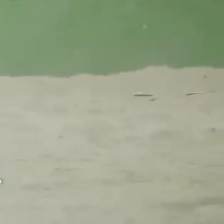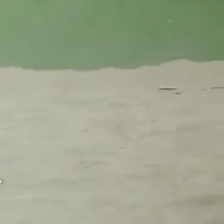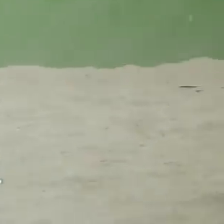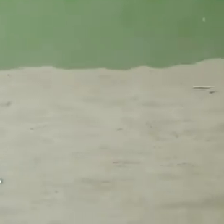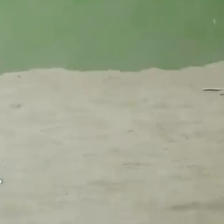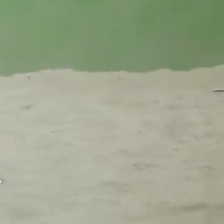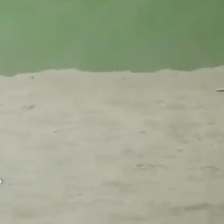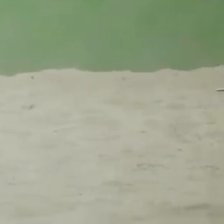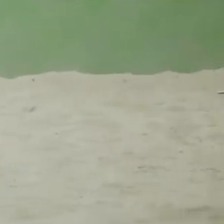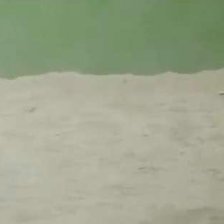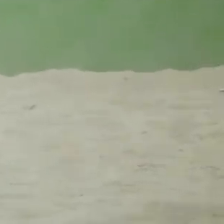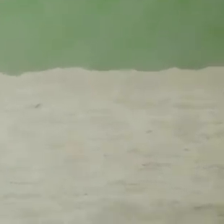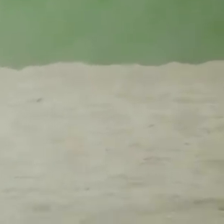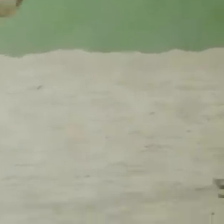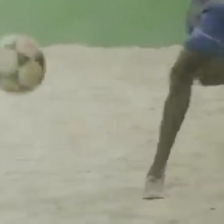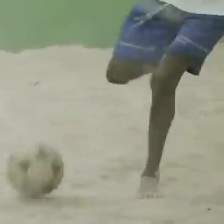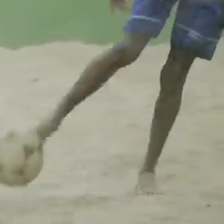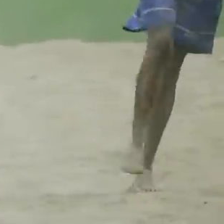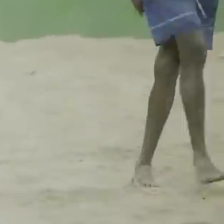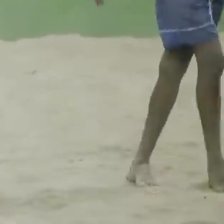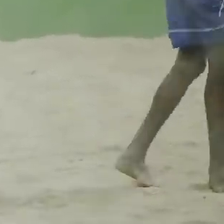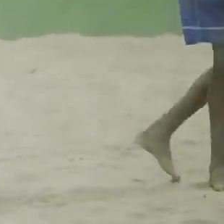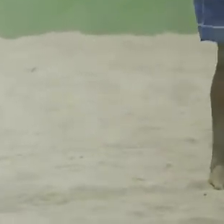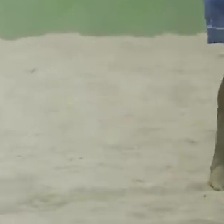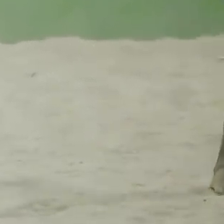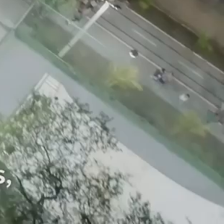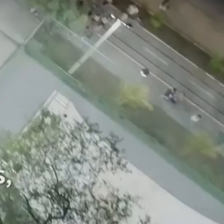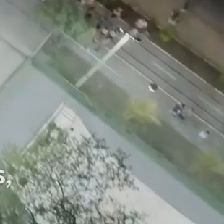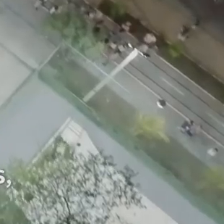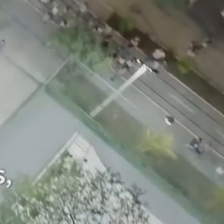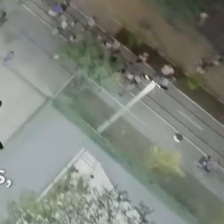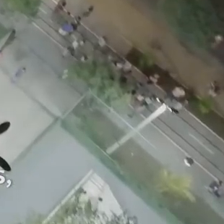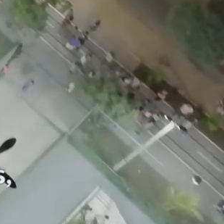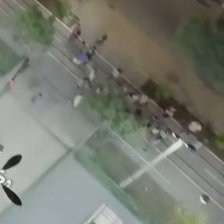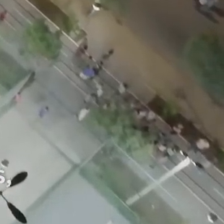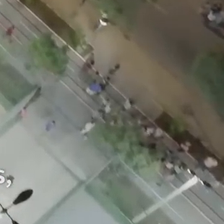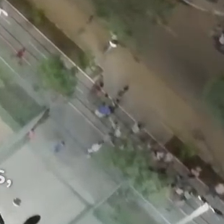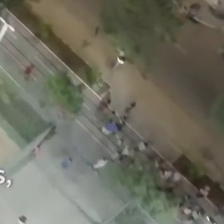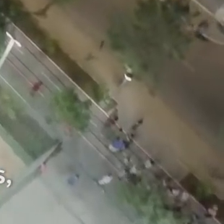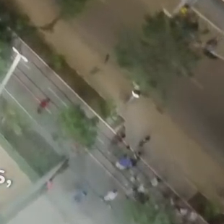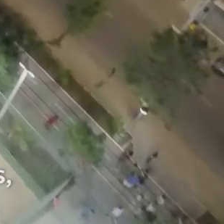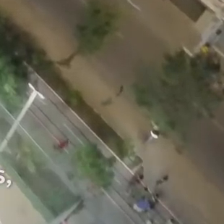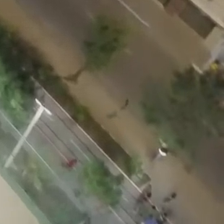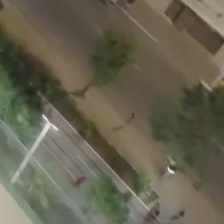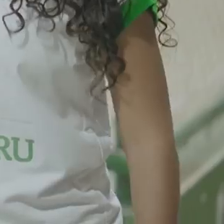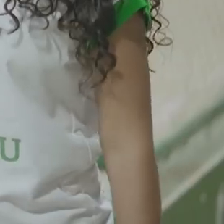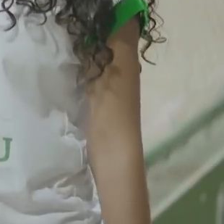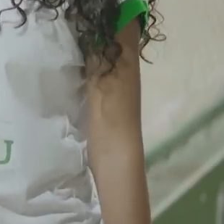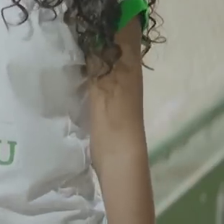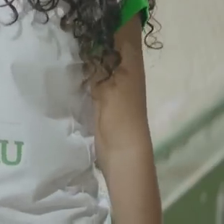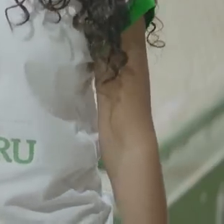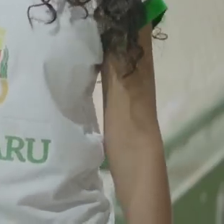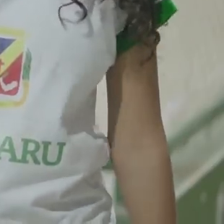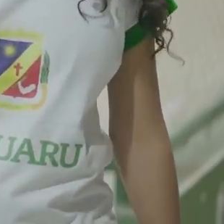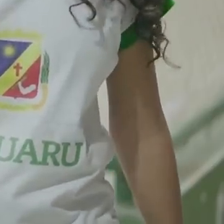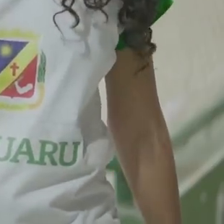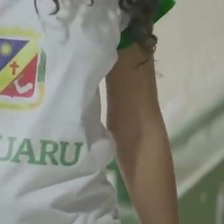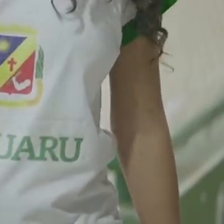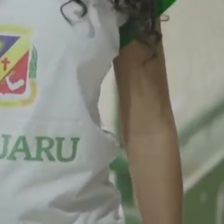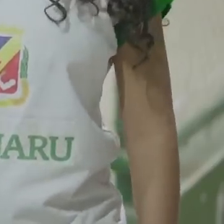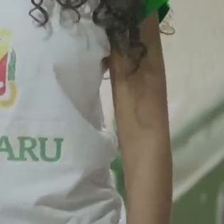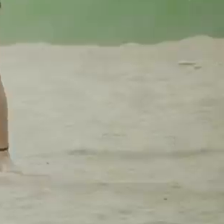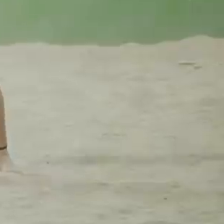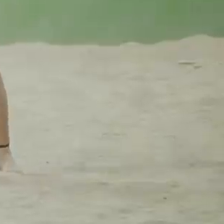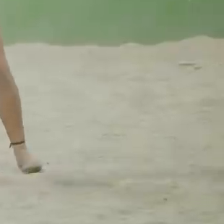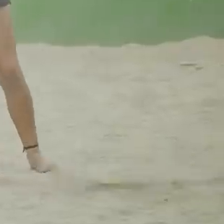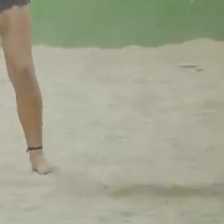alguma coisa por aqui. Eu acho um espaço muito organizado, as quadras são como se fossem alugadas, você coloca identidade, é tudo certo.